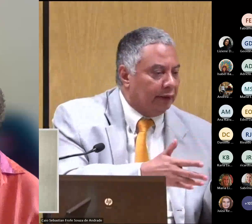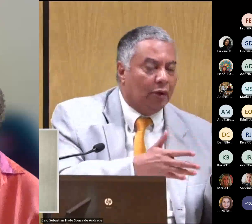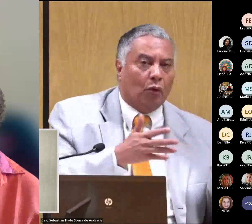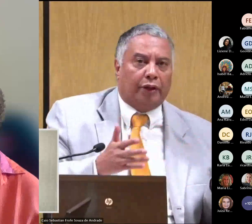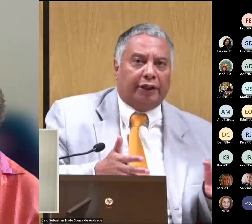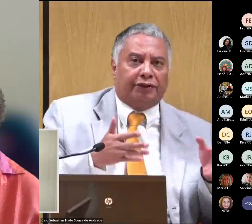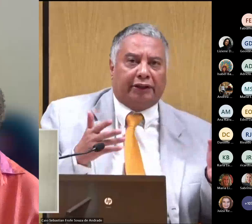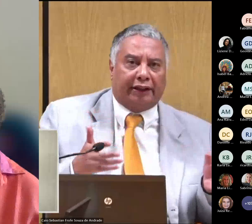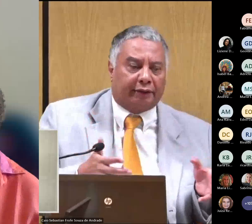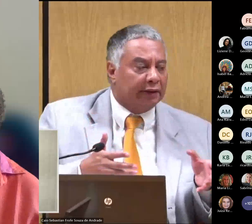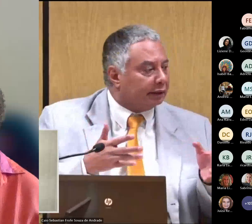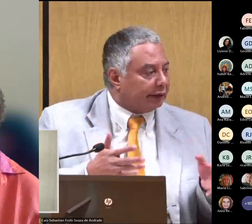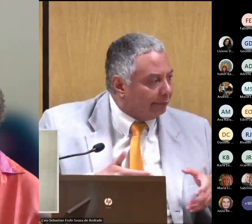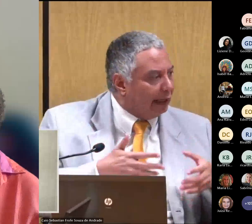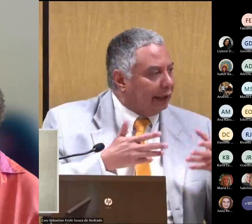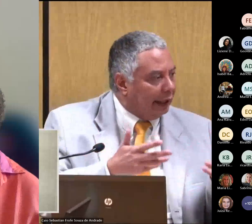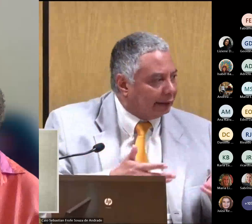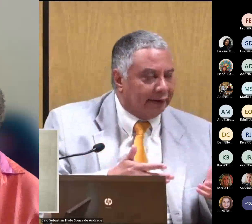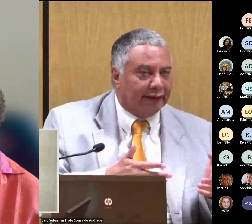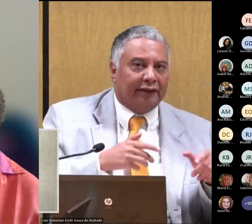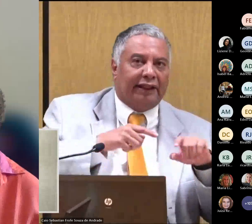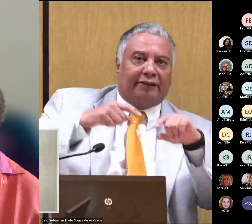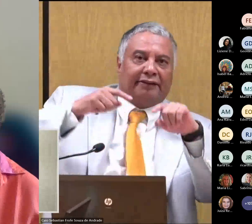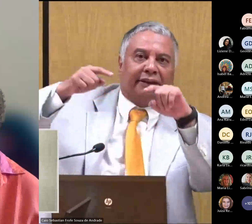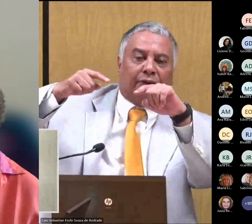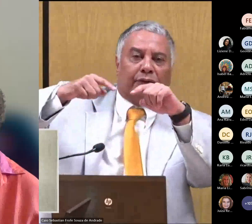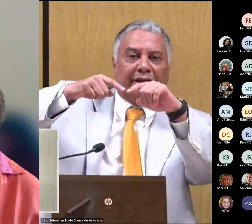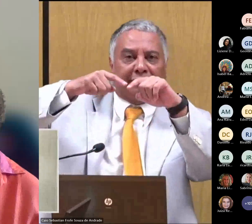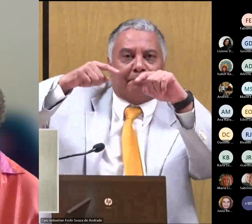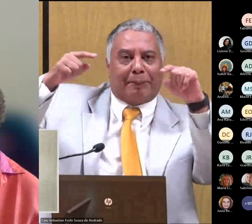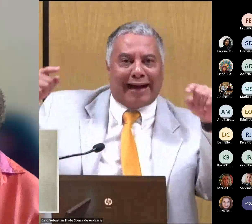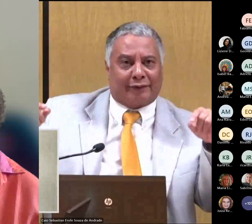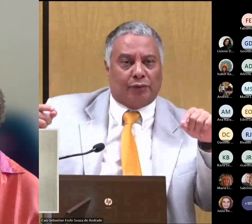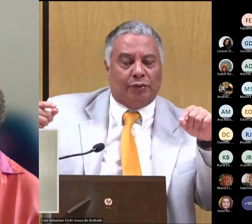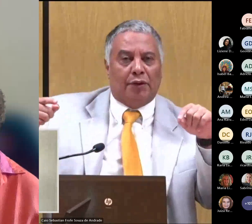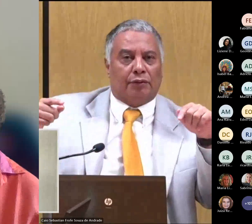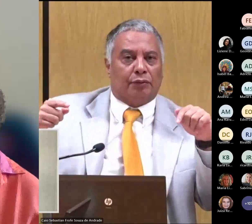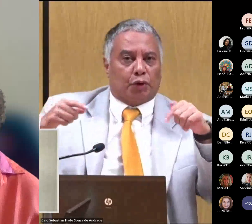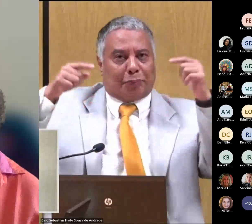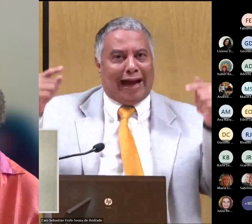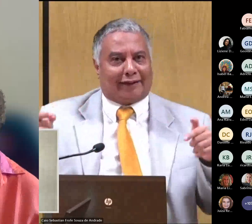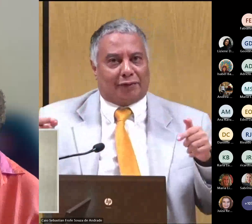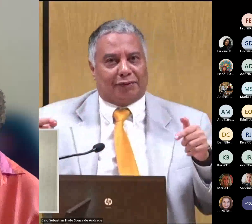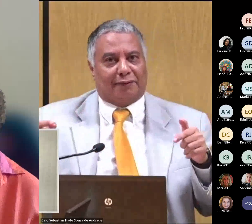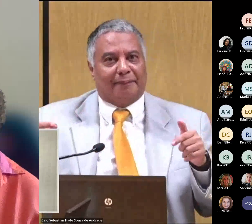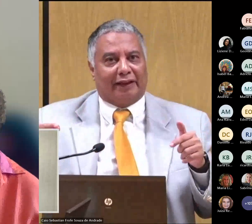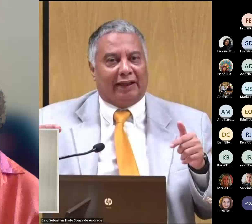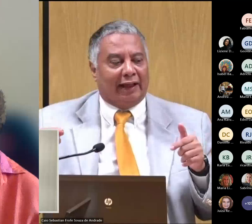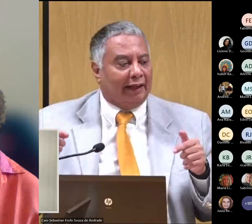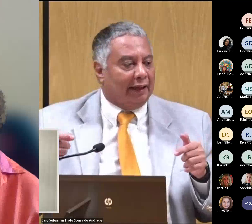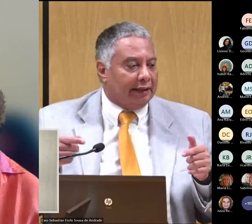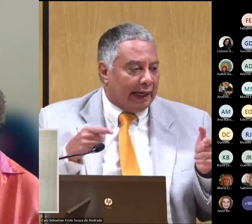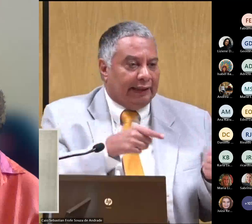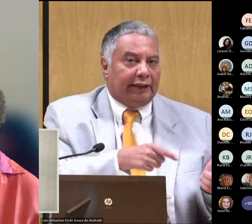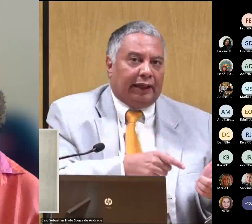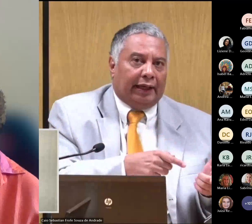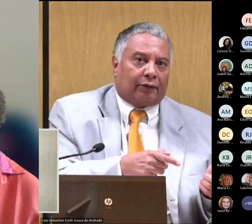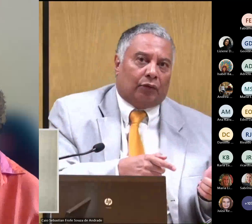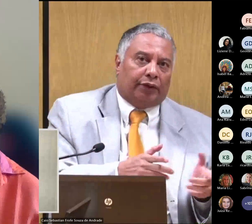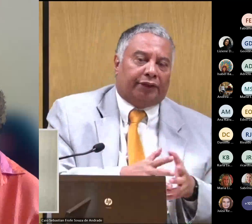que o Rio de Janeiro também entre desse dentro desse pacto dos pactos né E aí